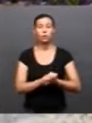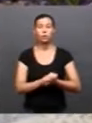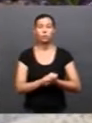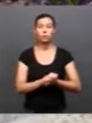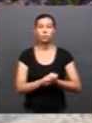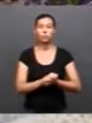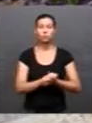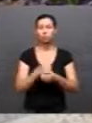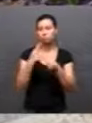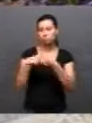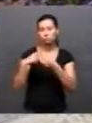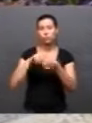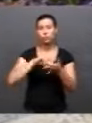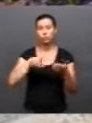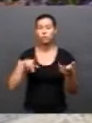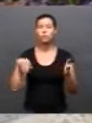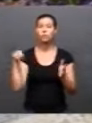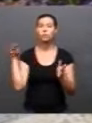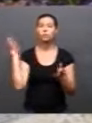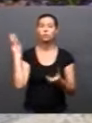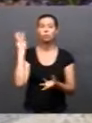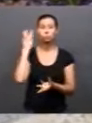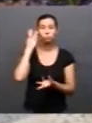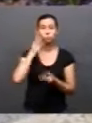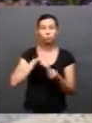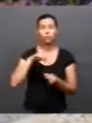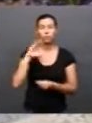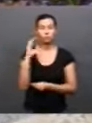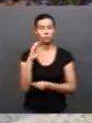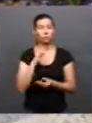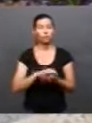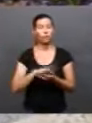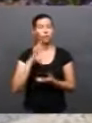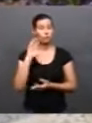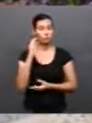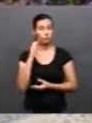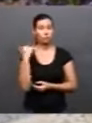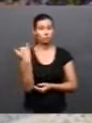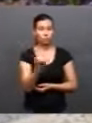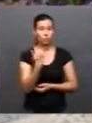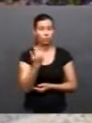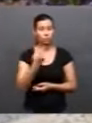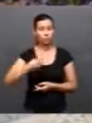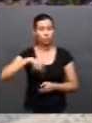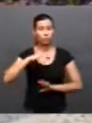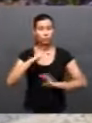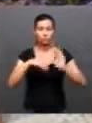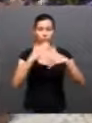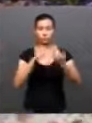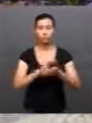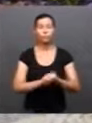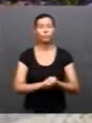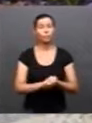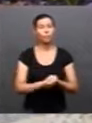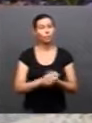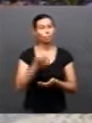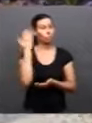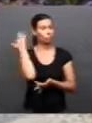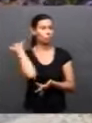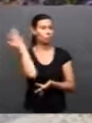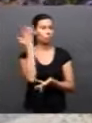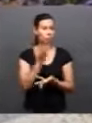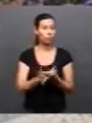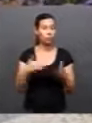é resultado da ciência. A ciência é tão importante para a nossa evolução, sempre foi, desde os primórdios até